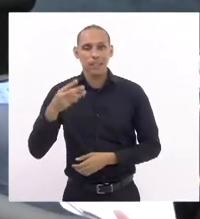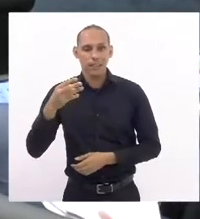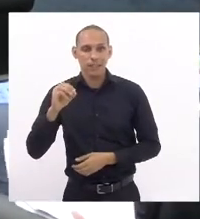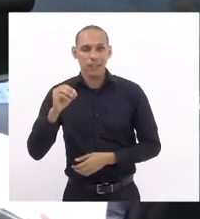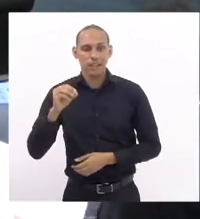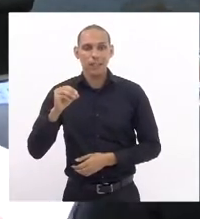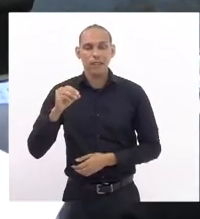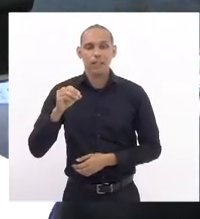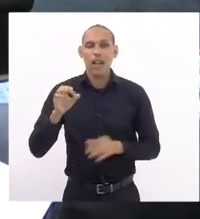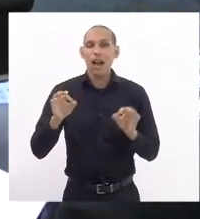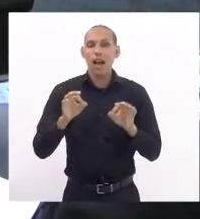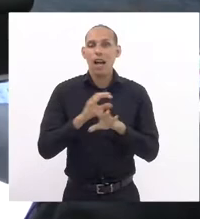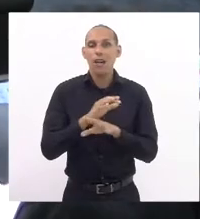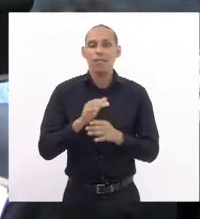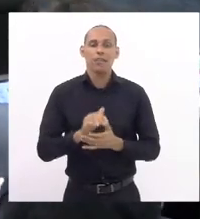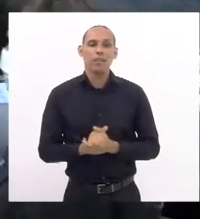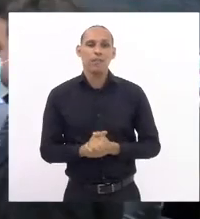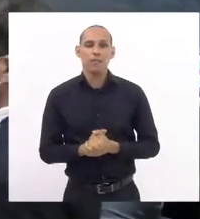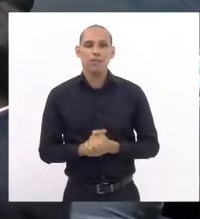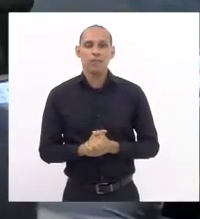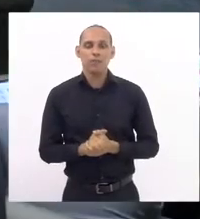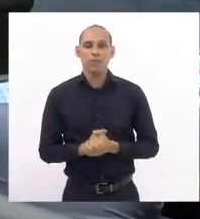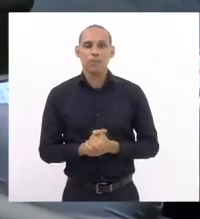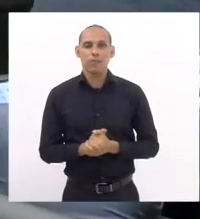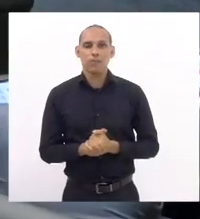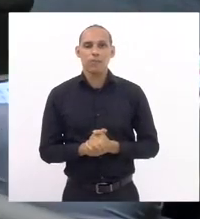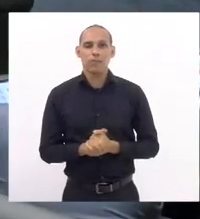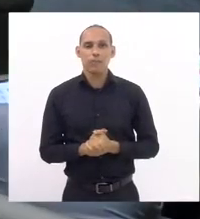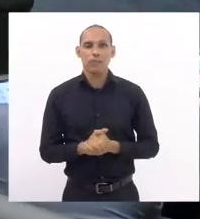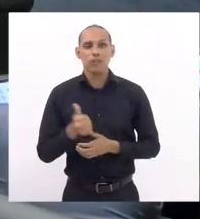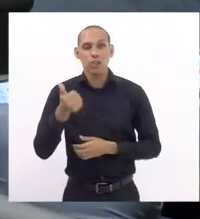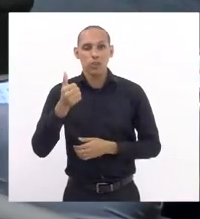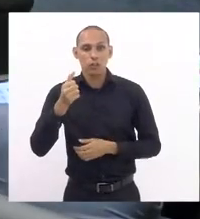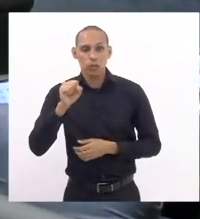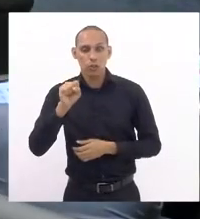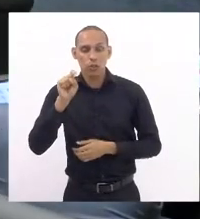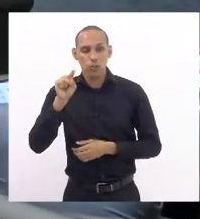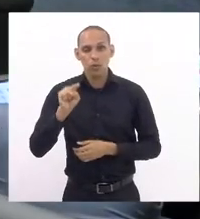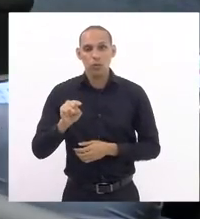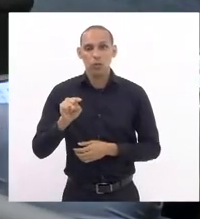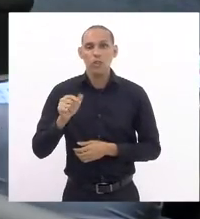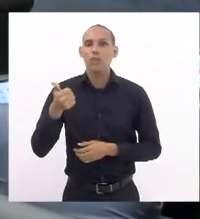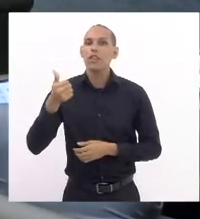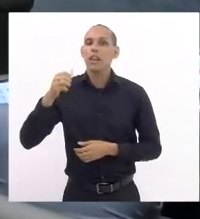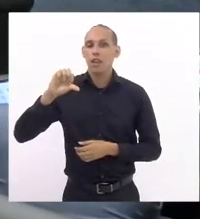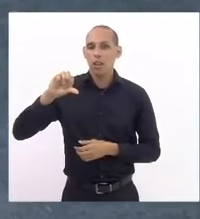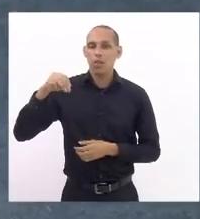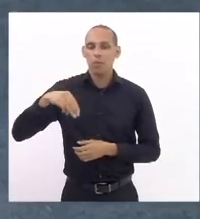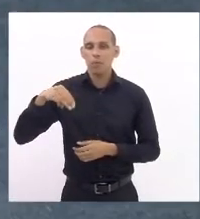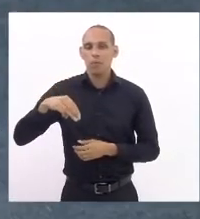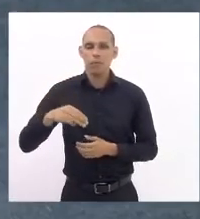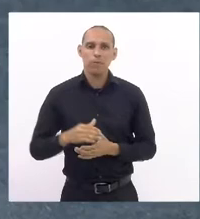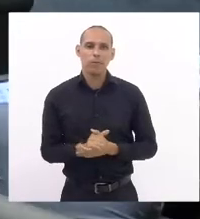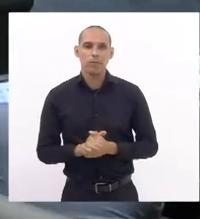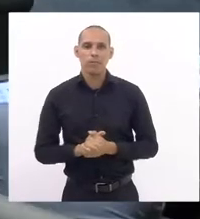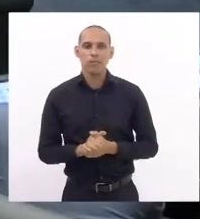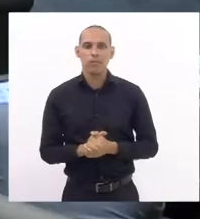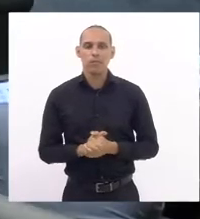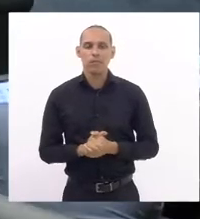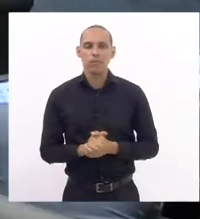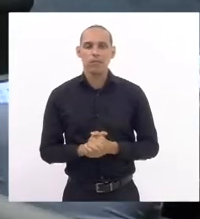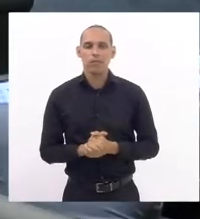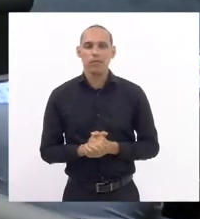minutos, encerrou-se às 18 horas e 19 minutos.